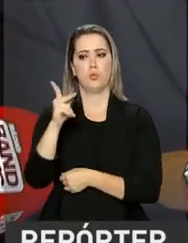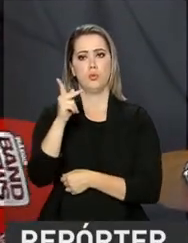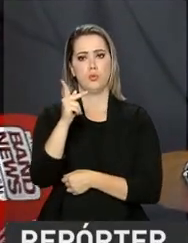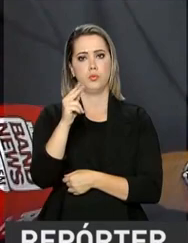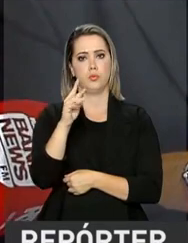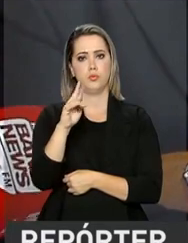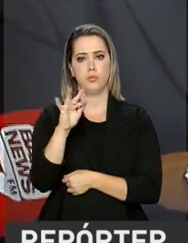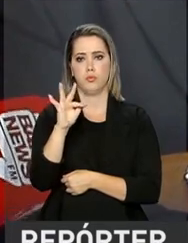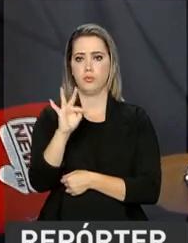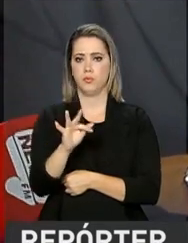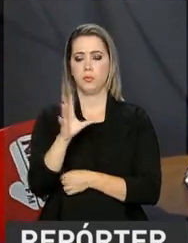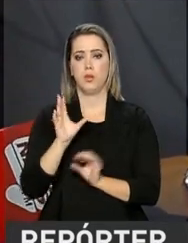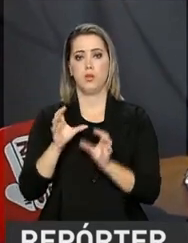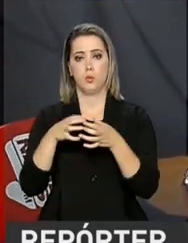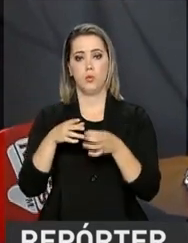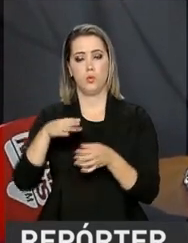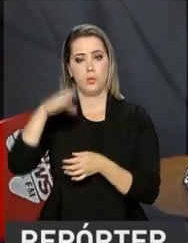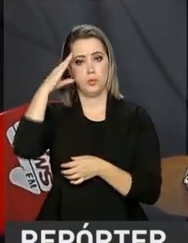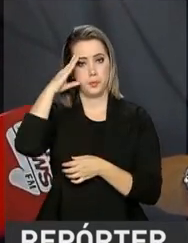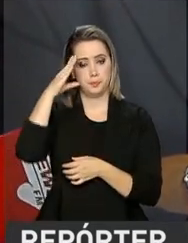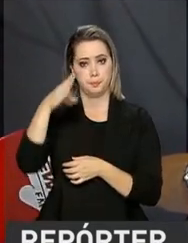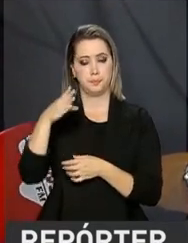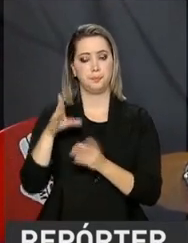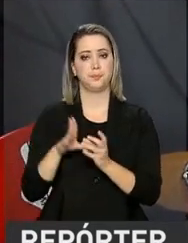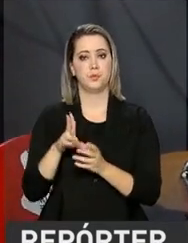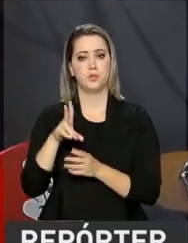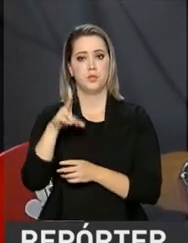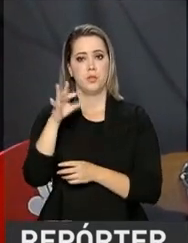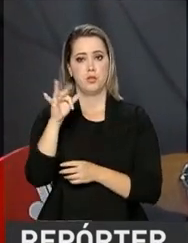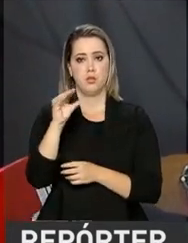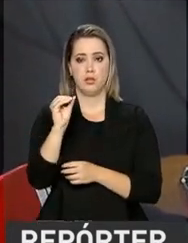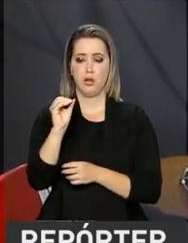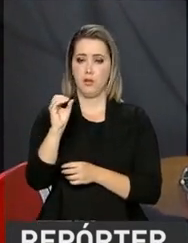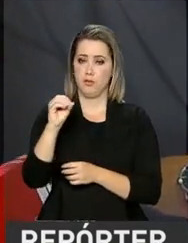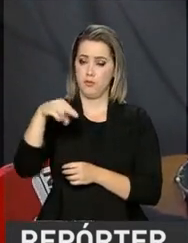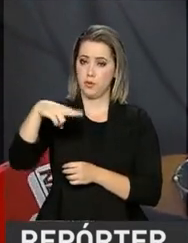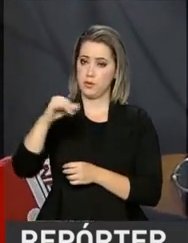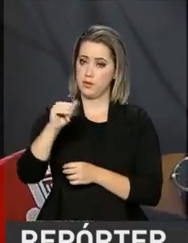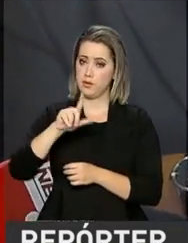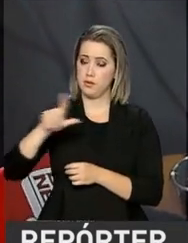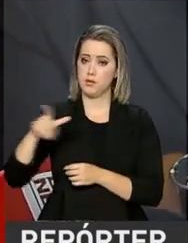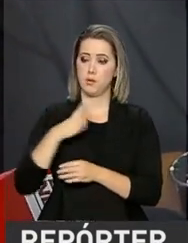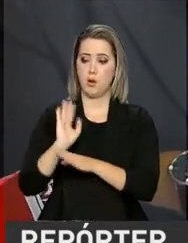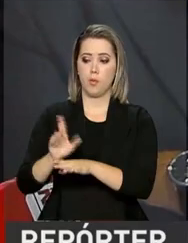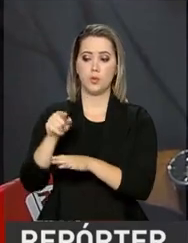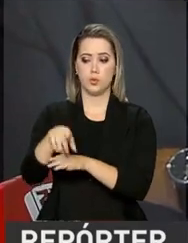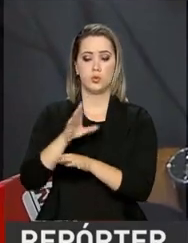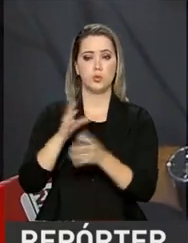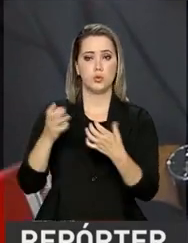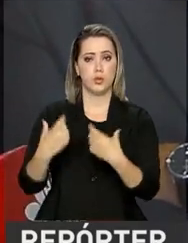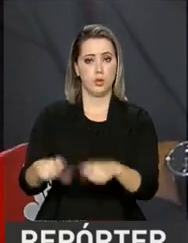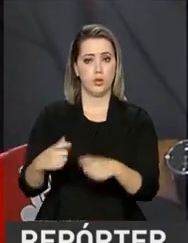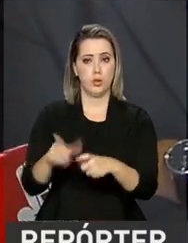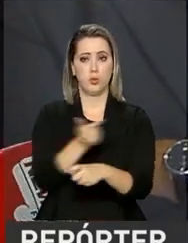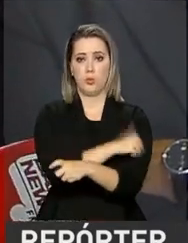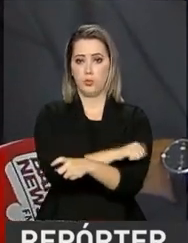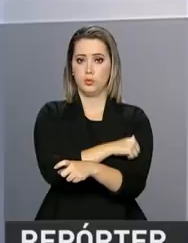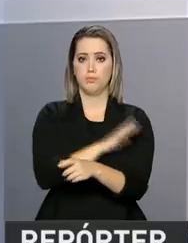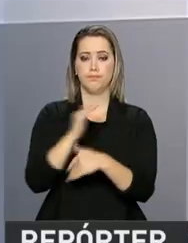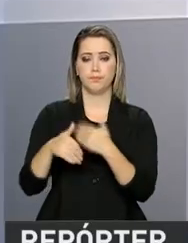nacional de segurança pública em Apoio às ações vão ser realizadas no Rio de Janeiro na medida em que essas ações foram